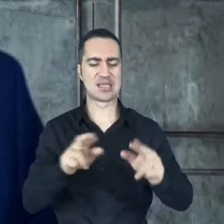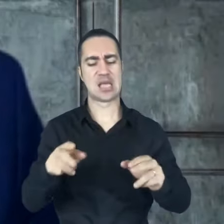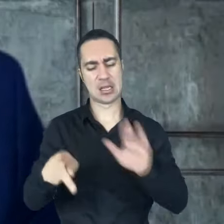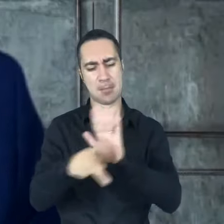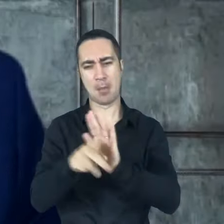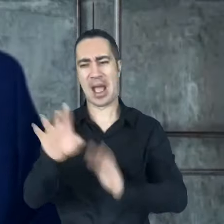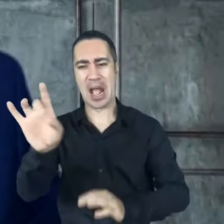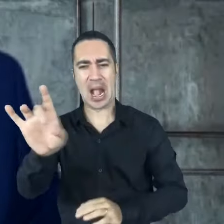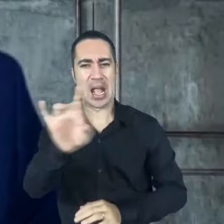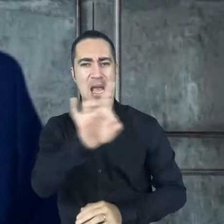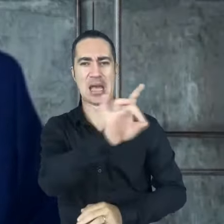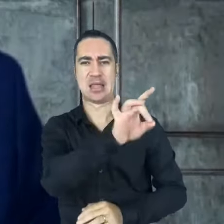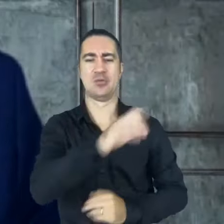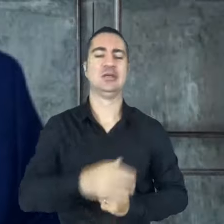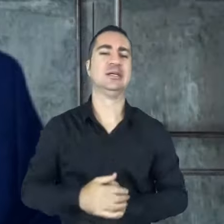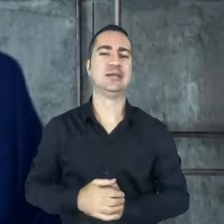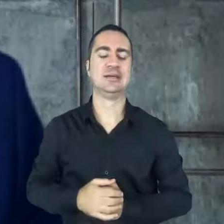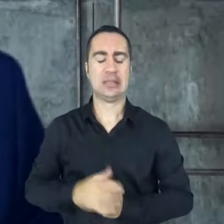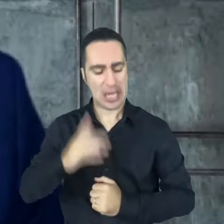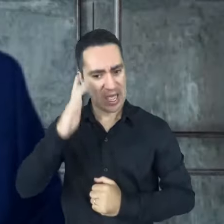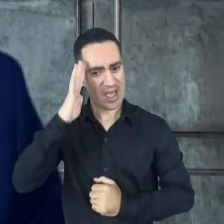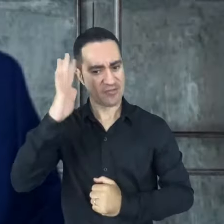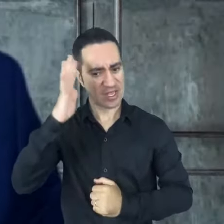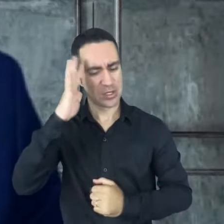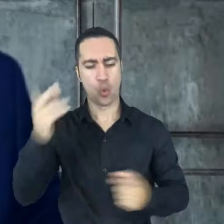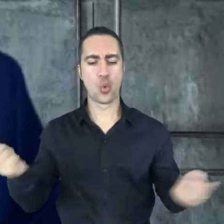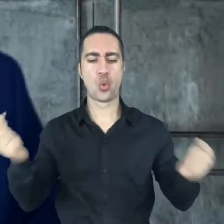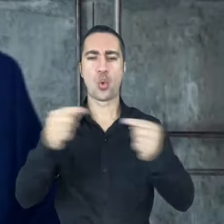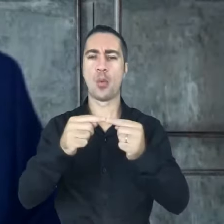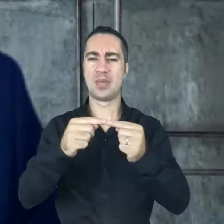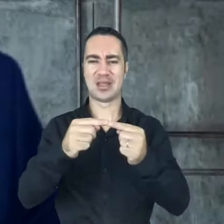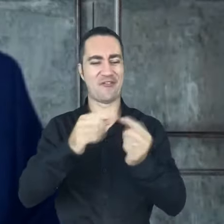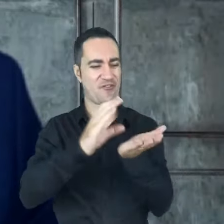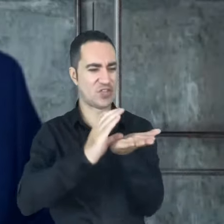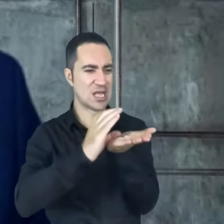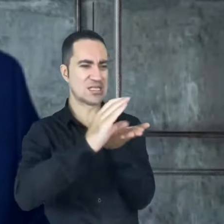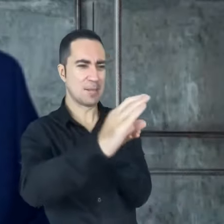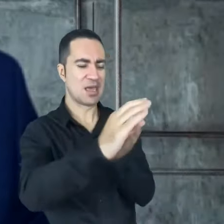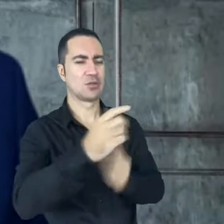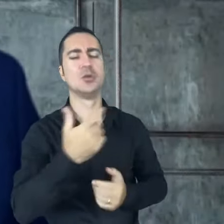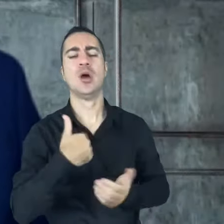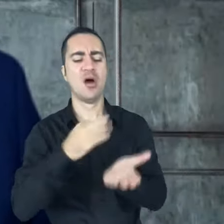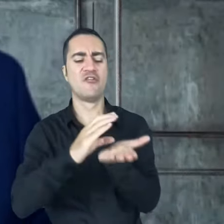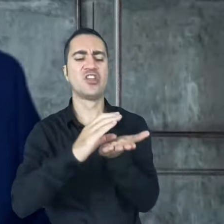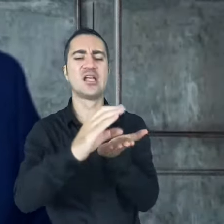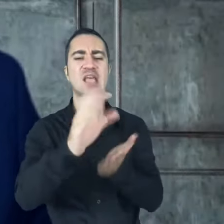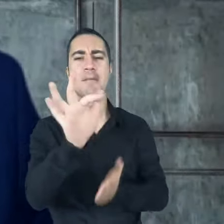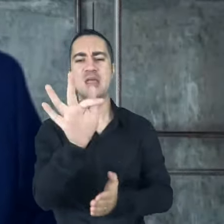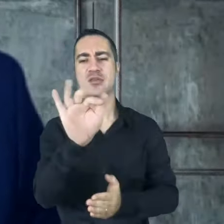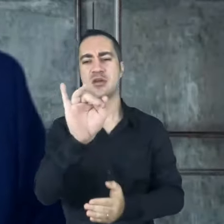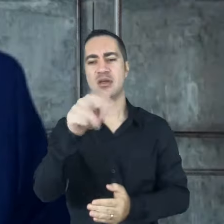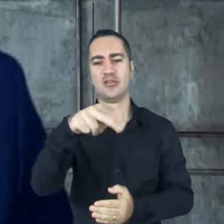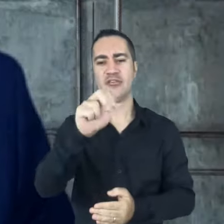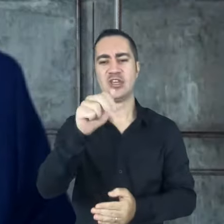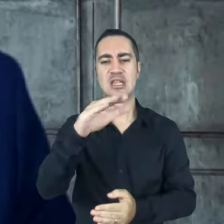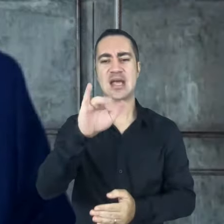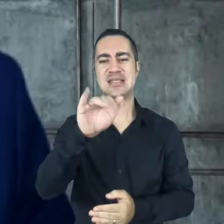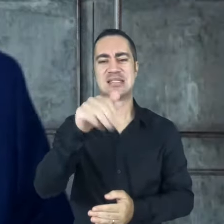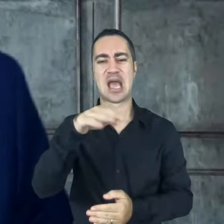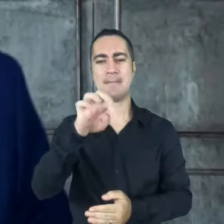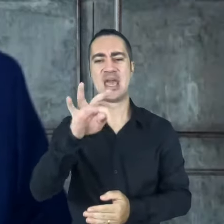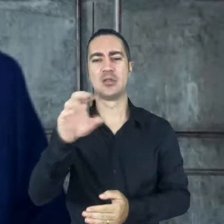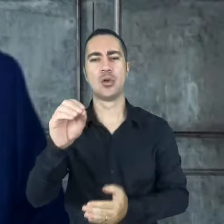muito refletido na questão do financiamento. O financiamento que foi fechado ainda em Copenhague,